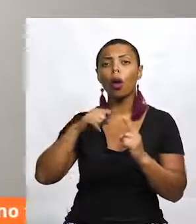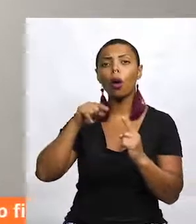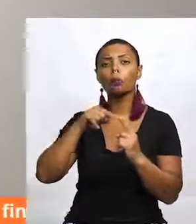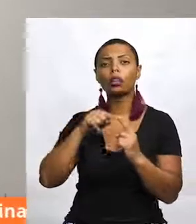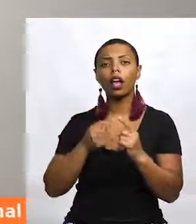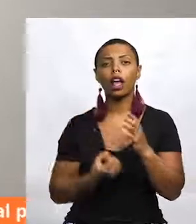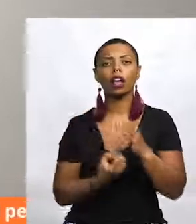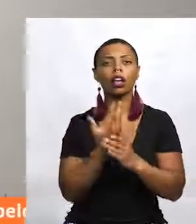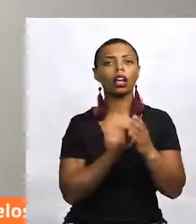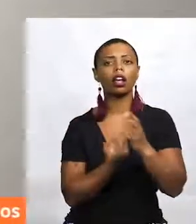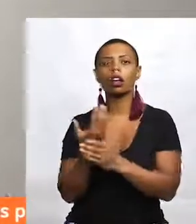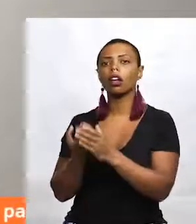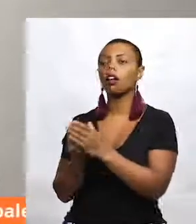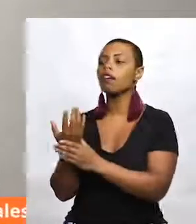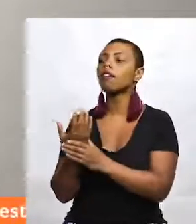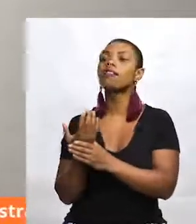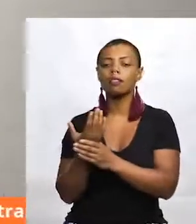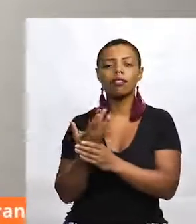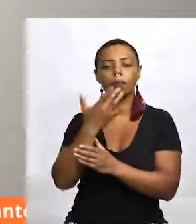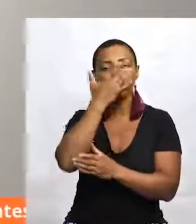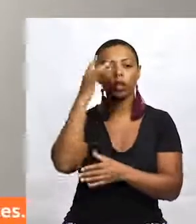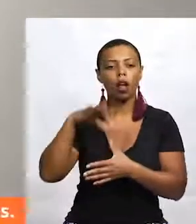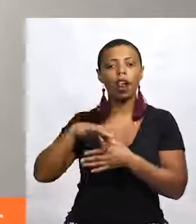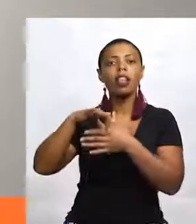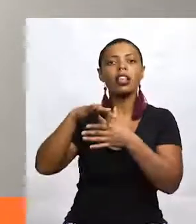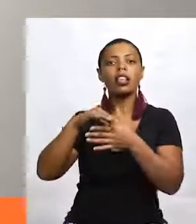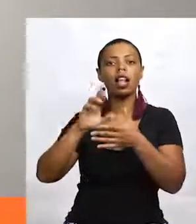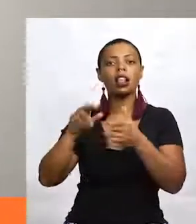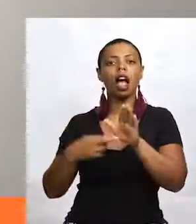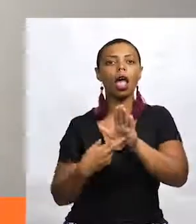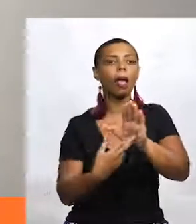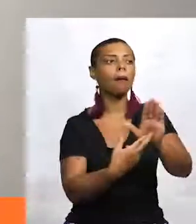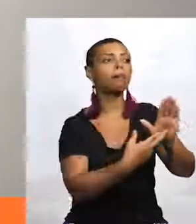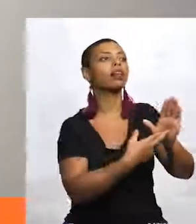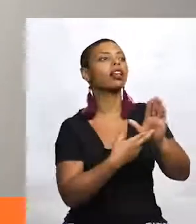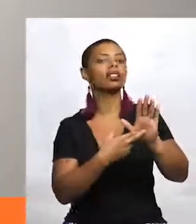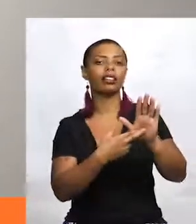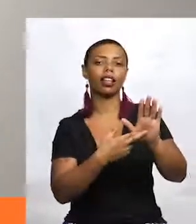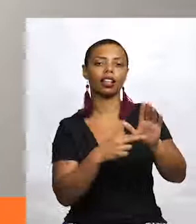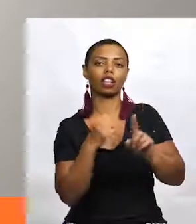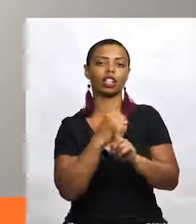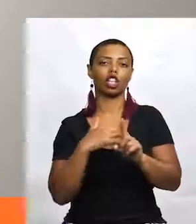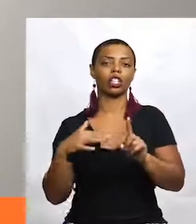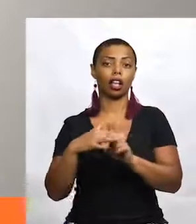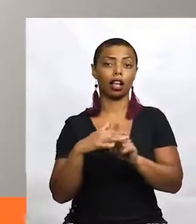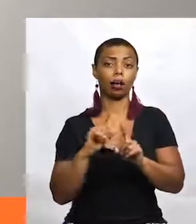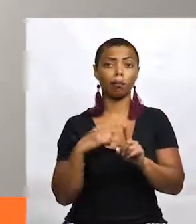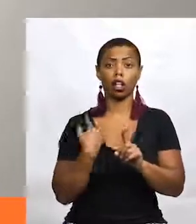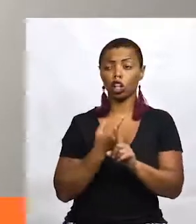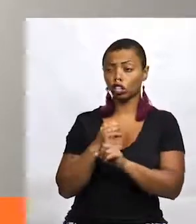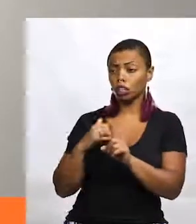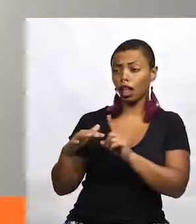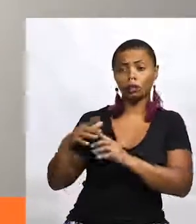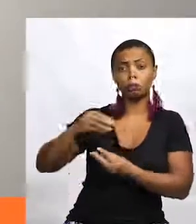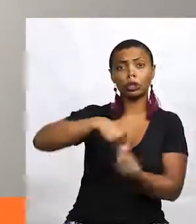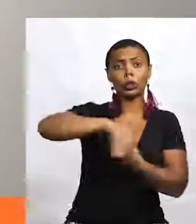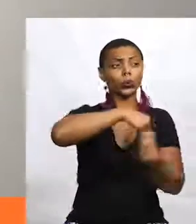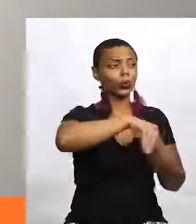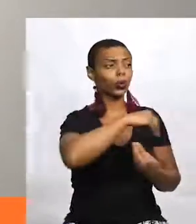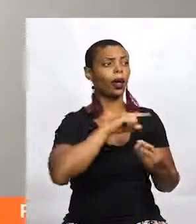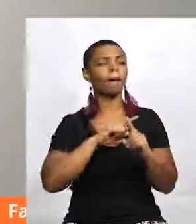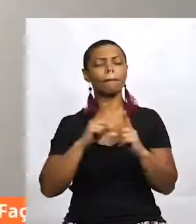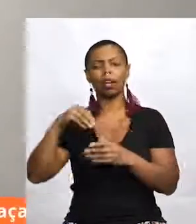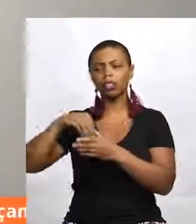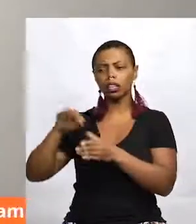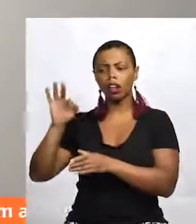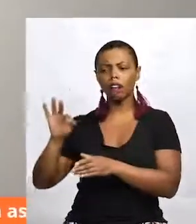formar líderes que representam a sociedade. A nossa sociedade é muito miscigenada, né? E os líderes que são formados dentro das universidades, seja